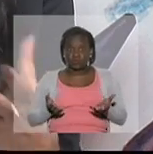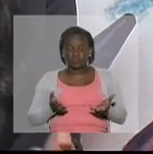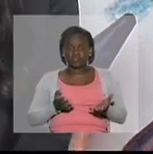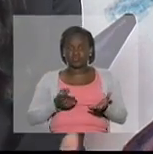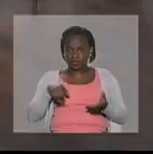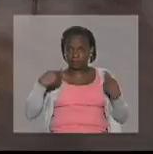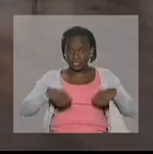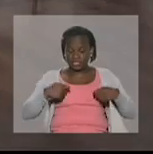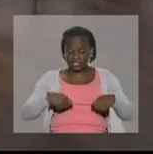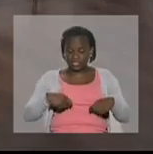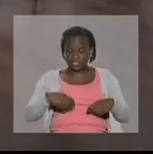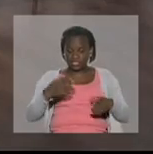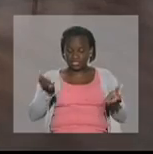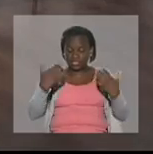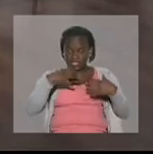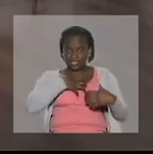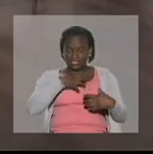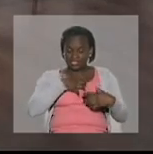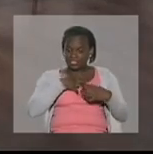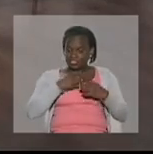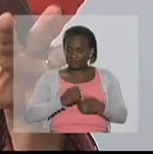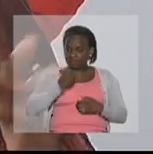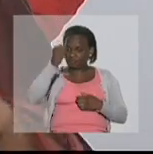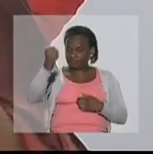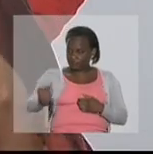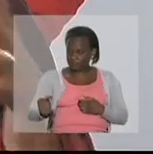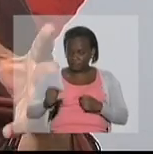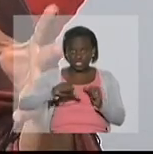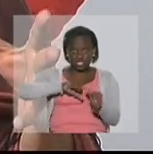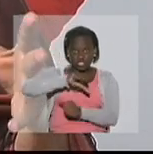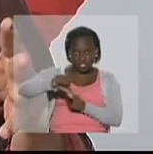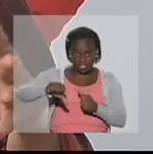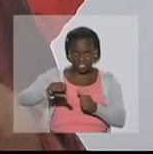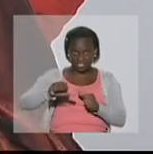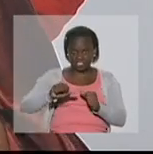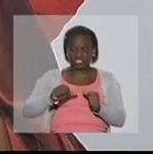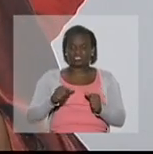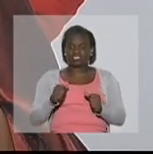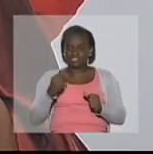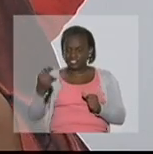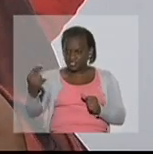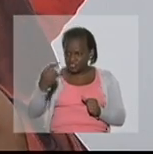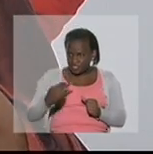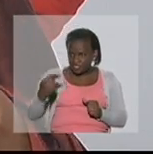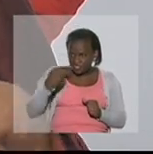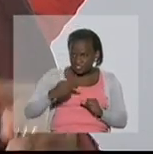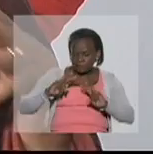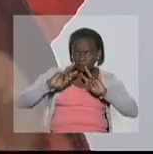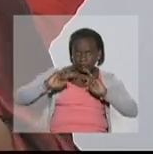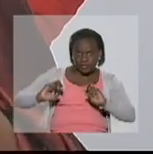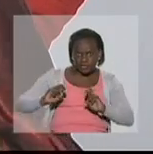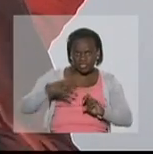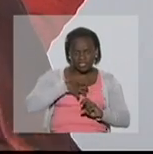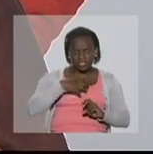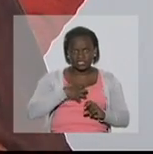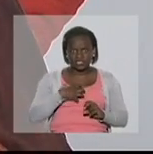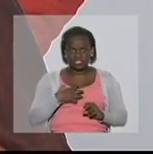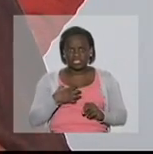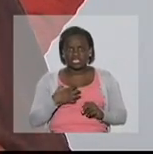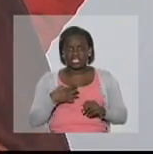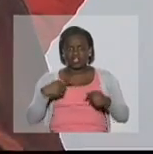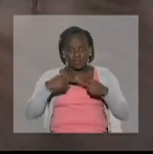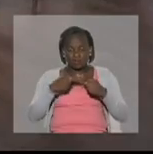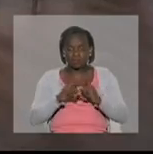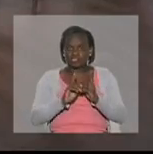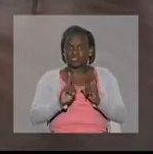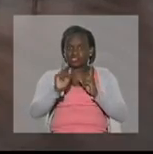É tipo necessário a que você se desprenda do que você é, se coloque do avesso, para você se perceber efetivamente. É o